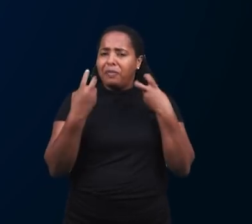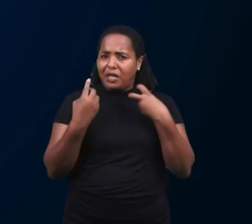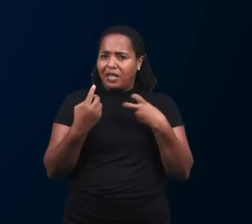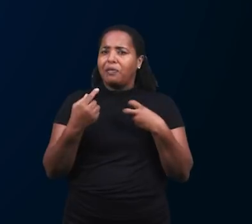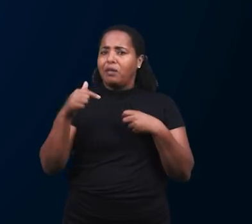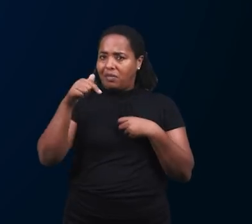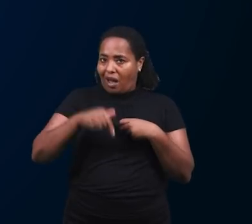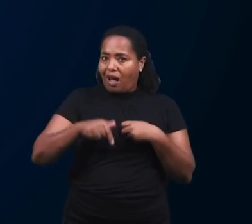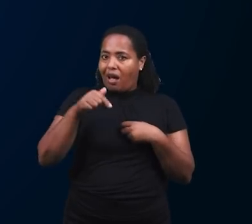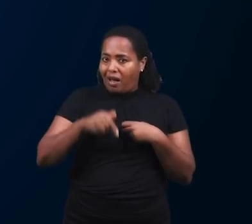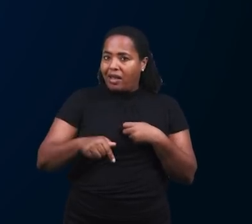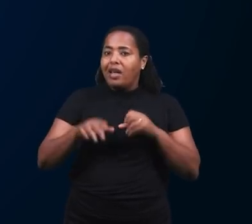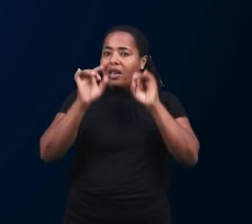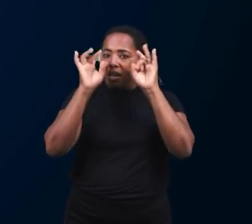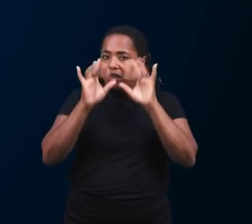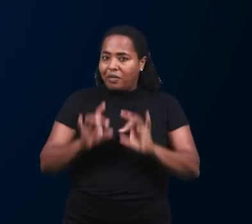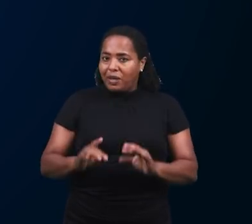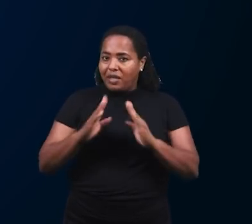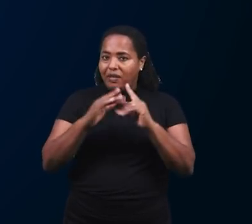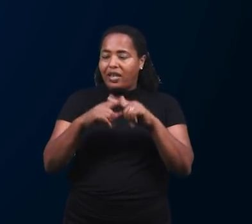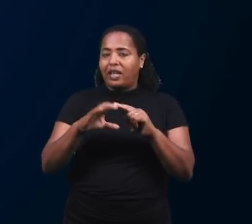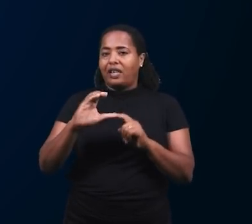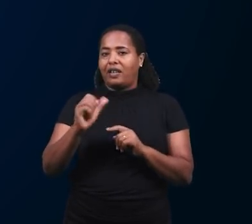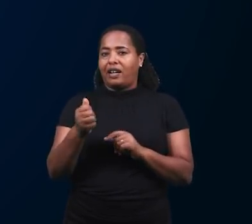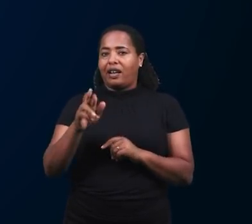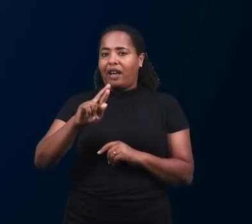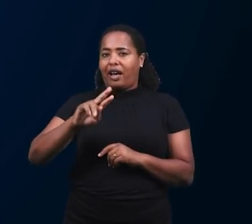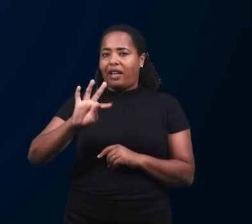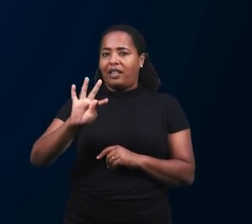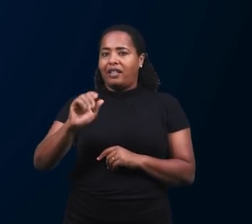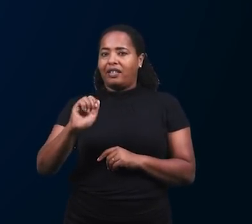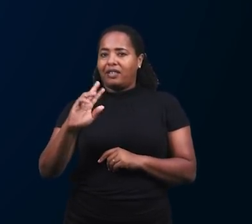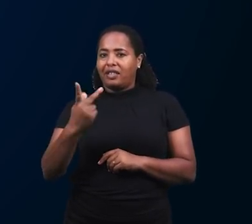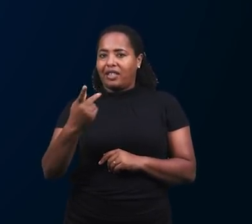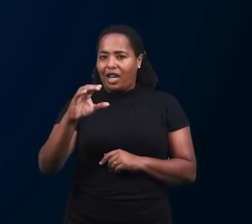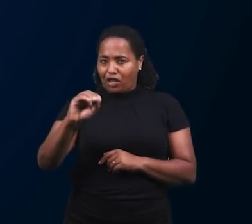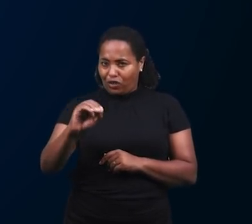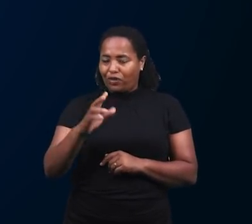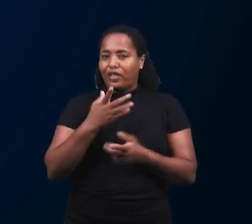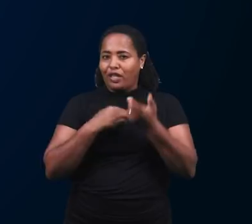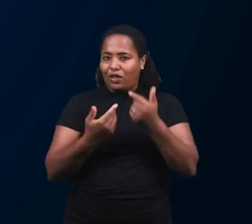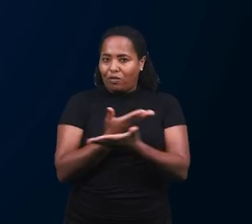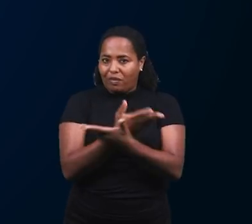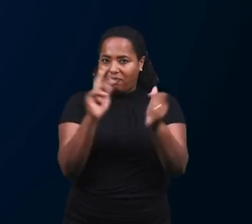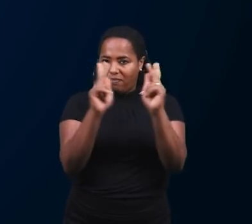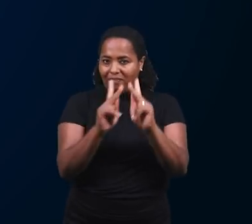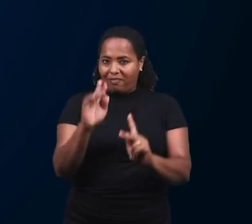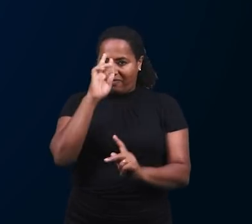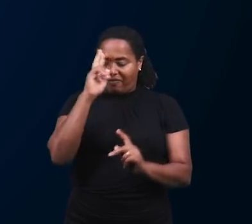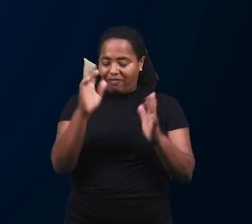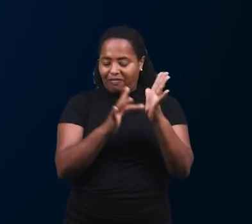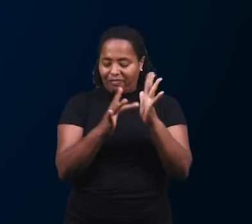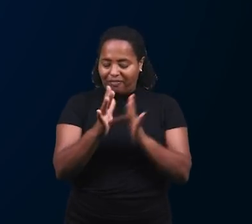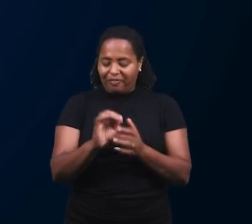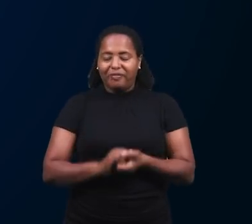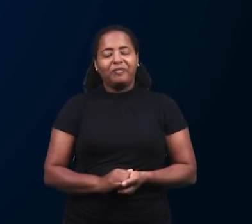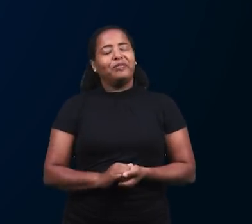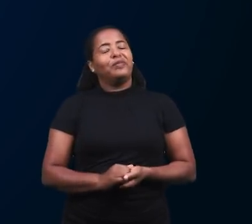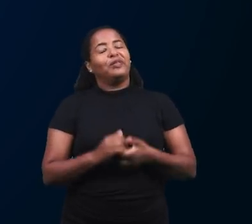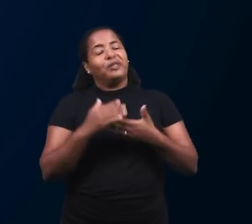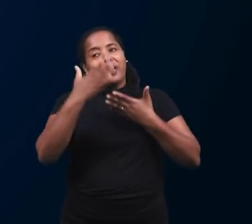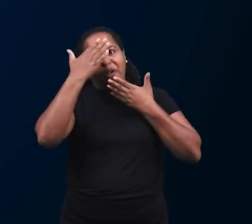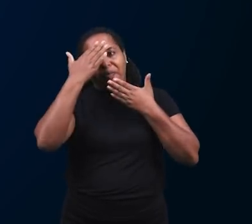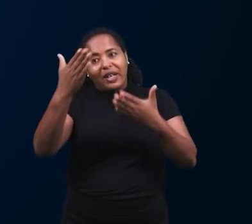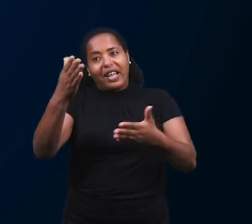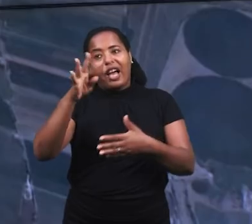temos percebido com os irmãos aqui, em especial na igreja do Cartaxo. E é isso que eu queria compartilhar com os irmãos.